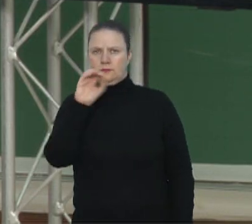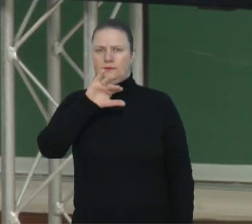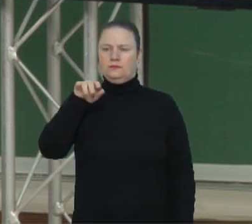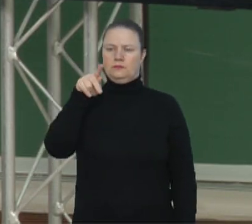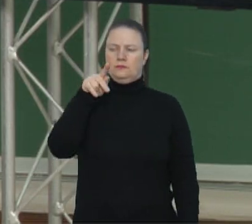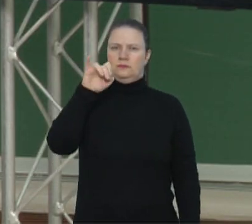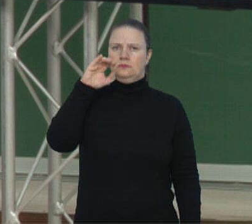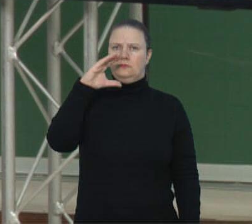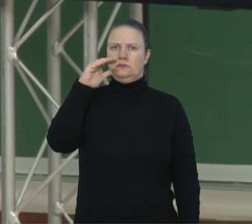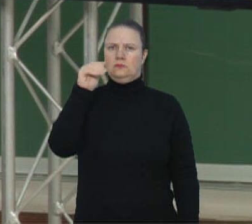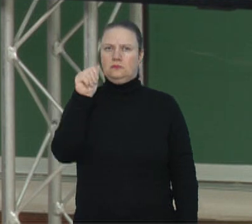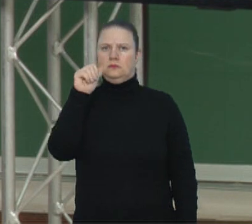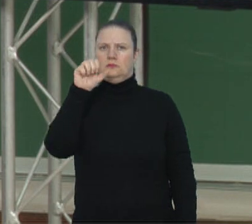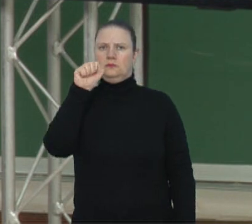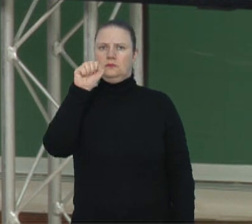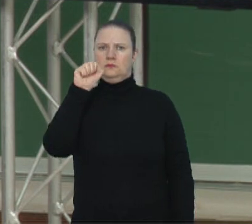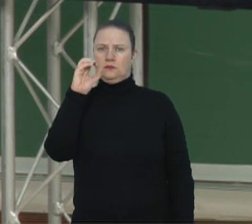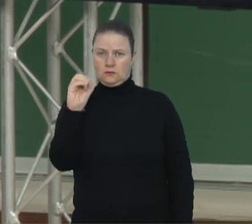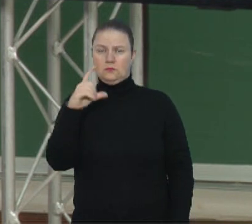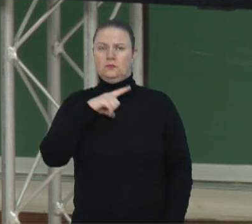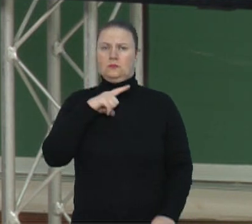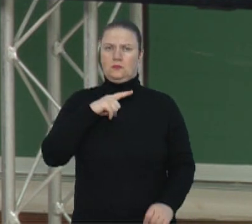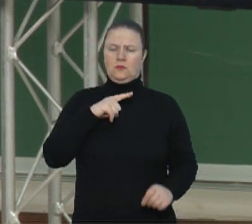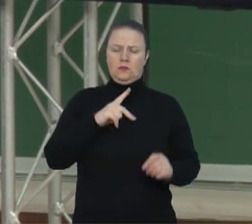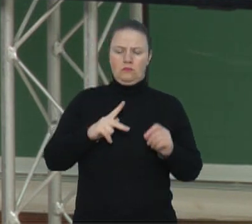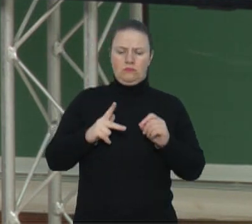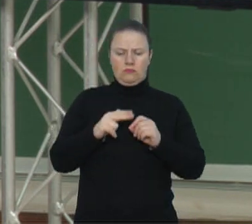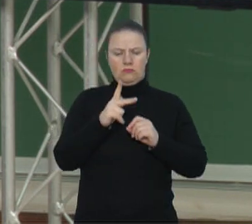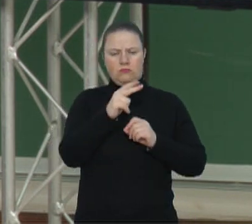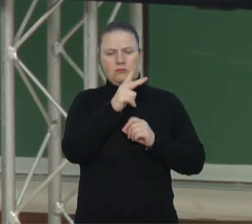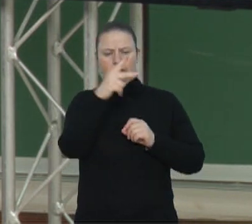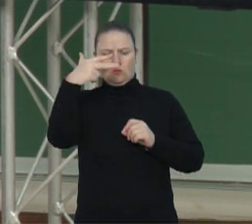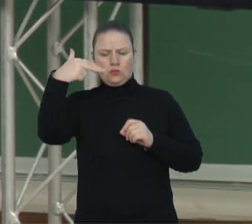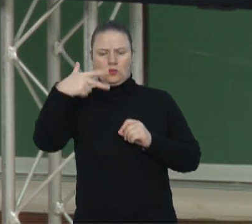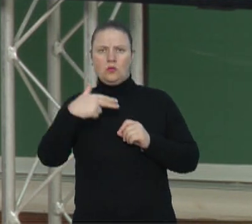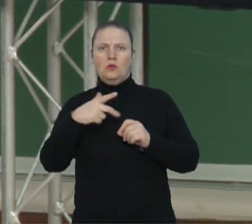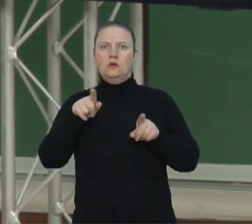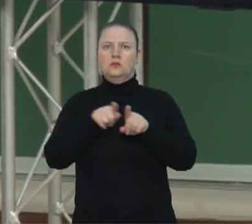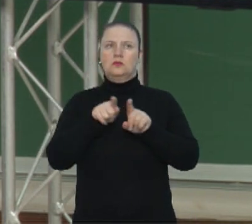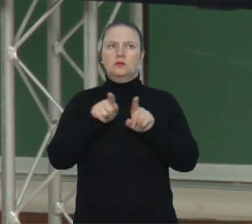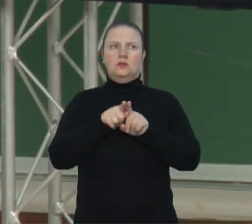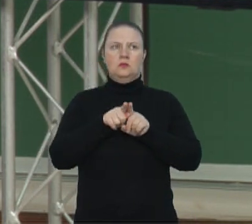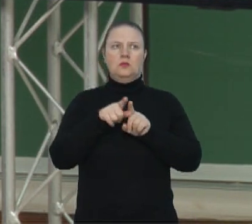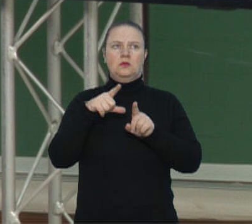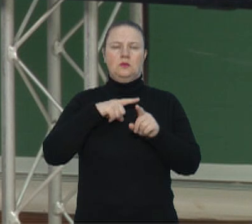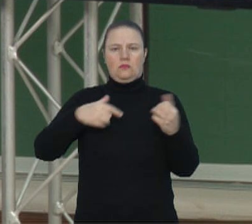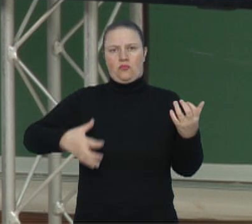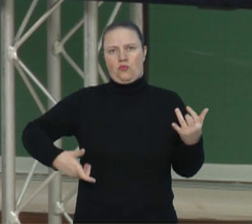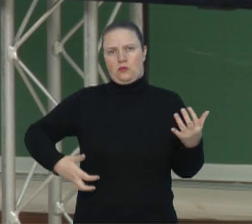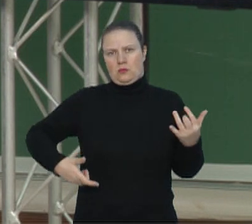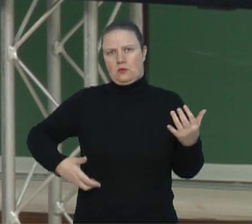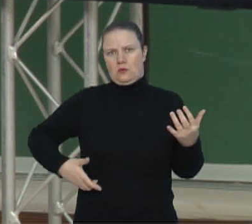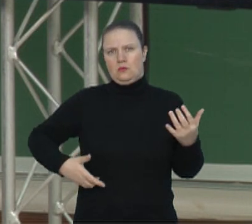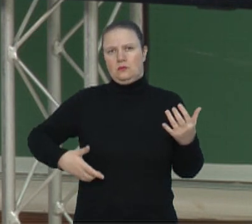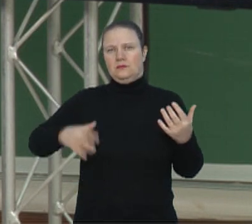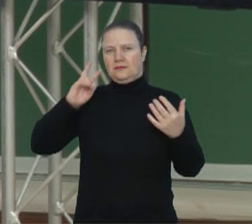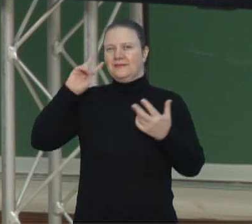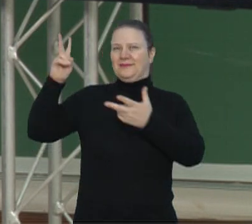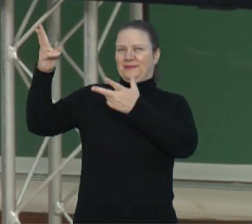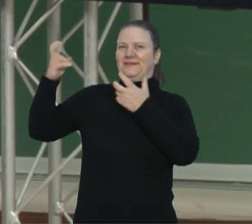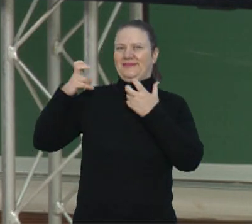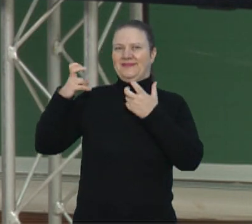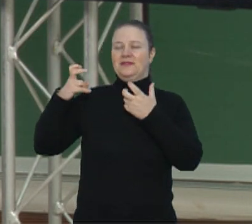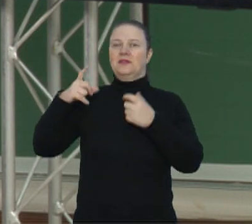os recortes, dividiu o objeto, né, o violão, em vários ângulos, vários pedaços, e foi dispondo